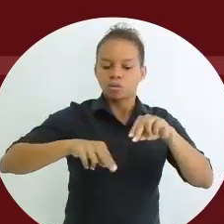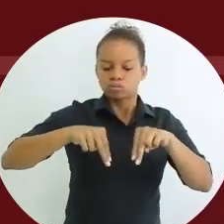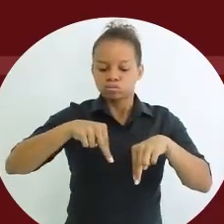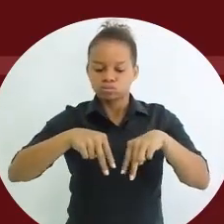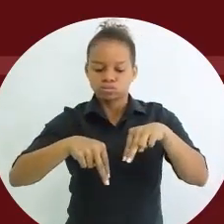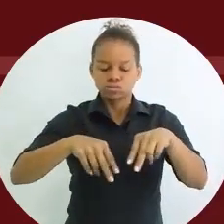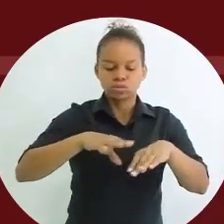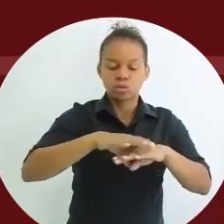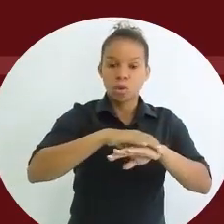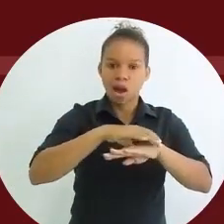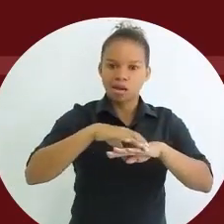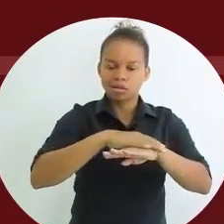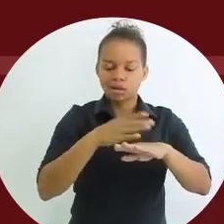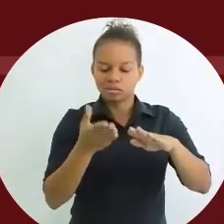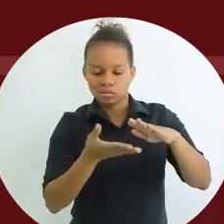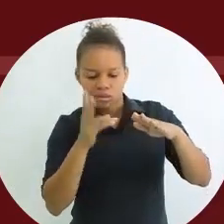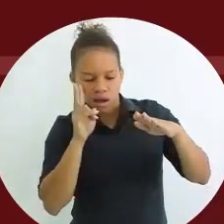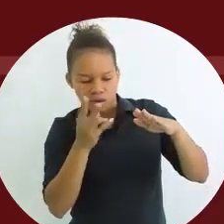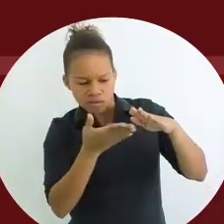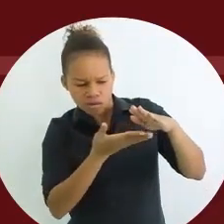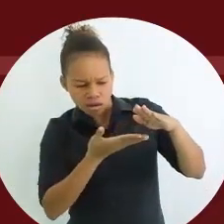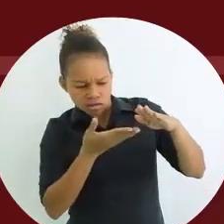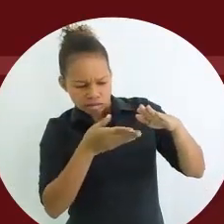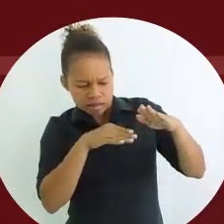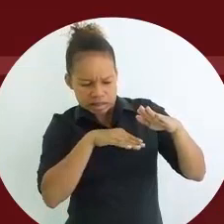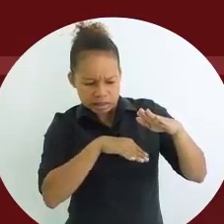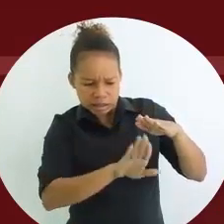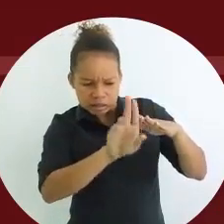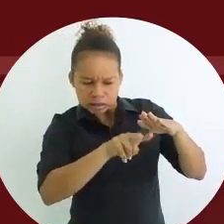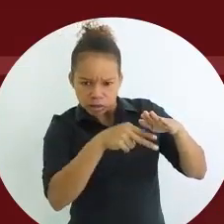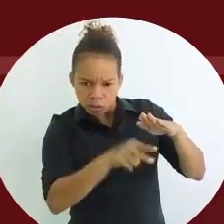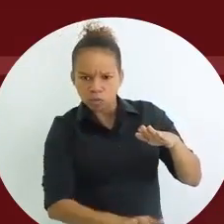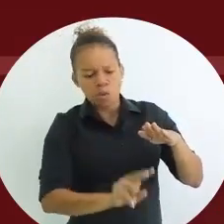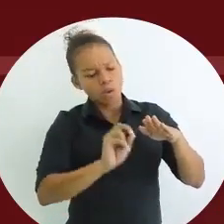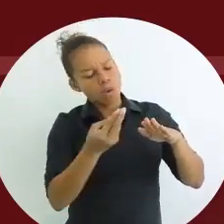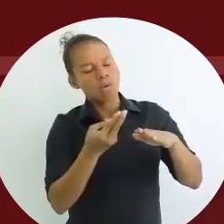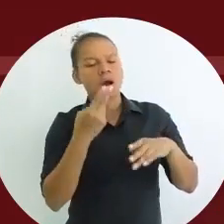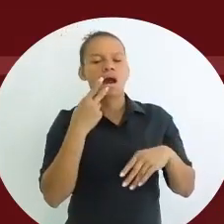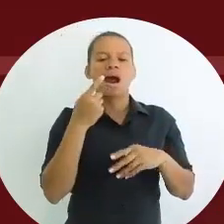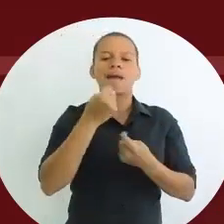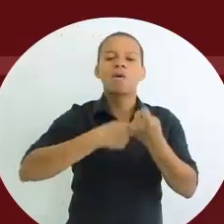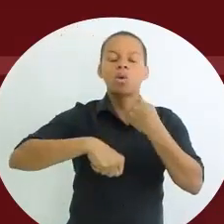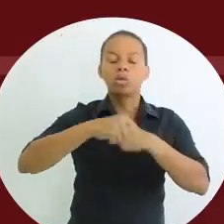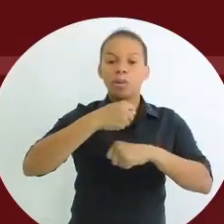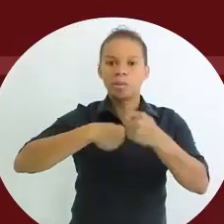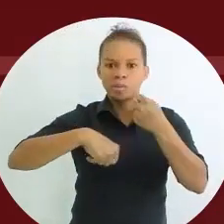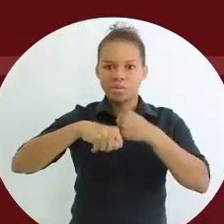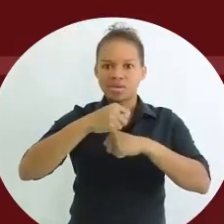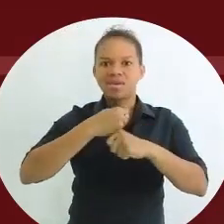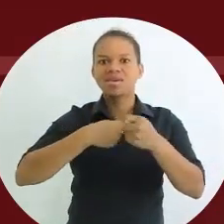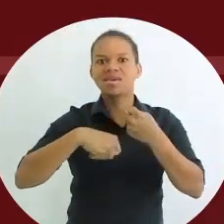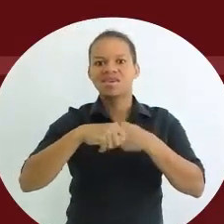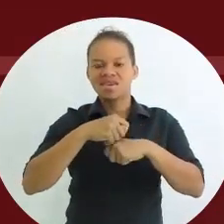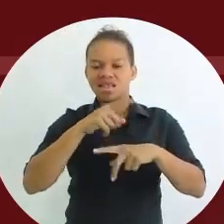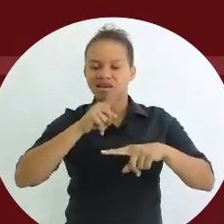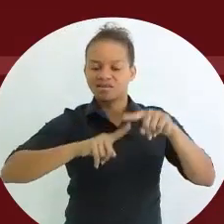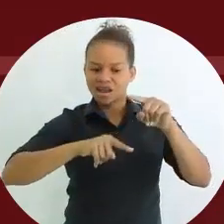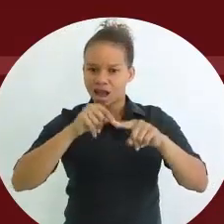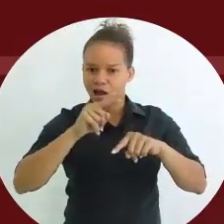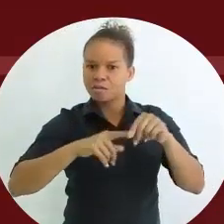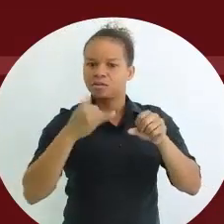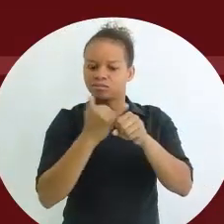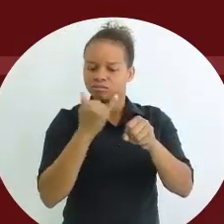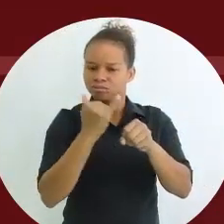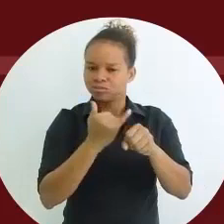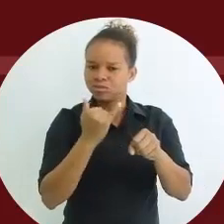seja derrapante, isso é, tem um solado antiderrapante, a ergonomia da ferramenta, né,